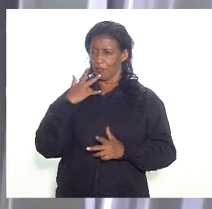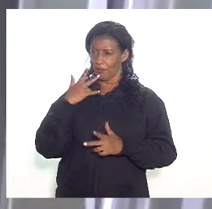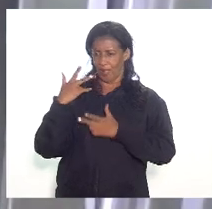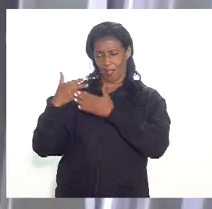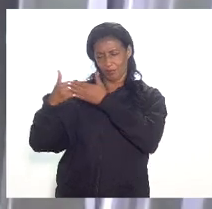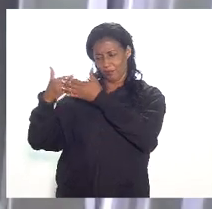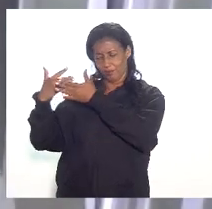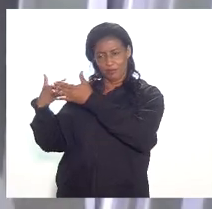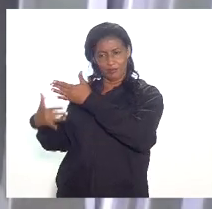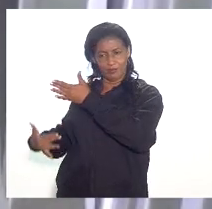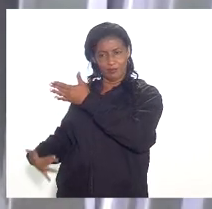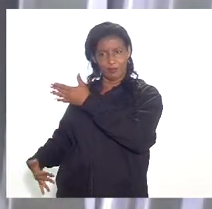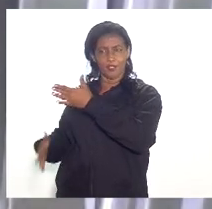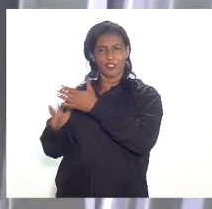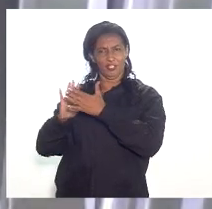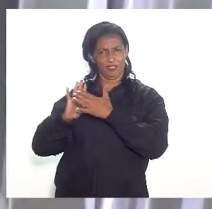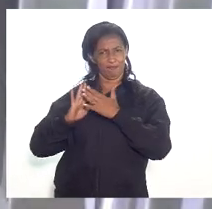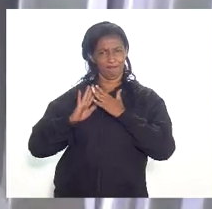argumentos